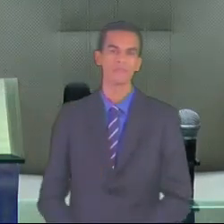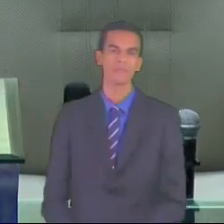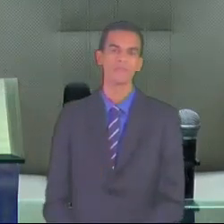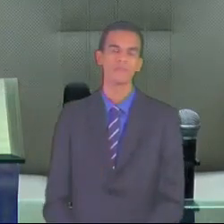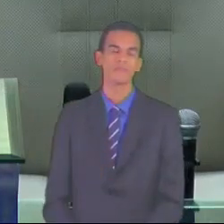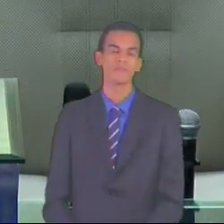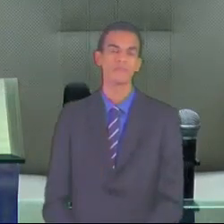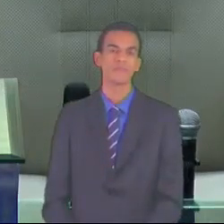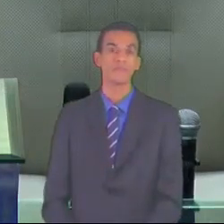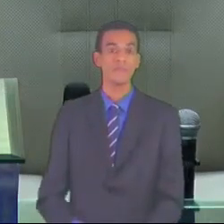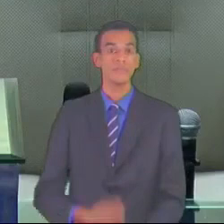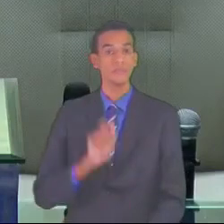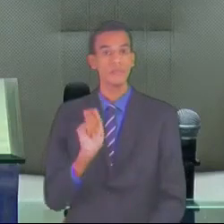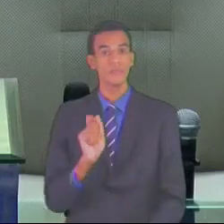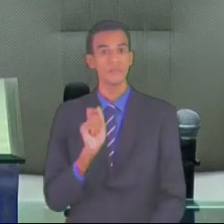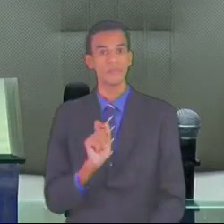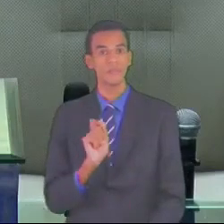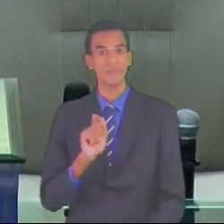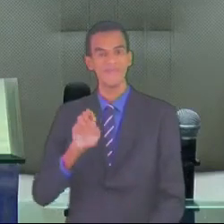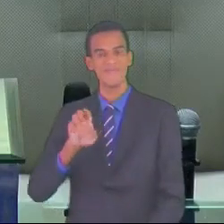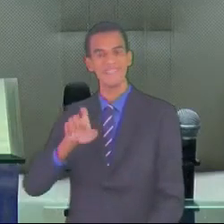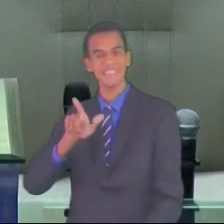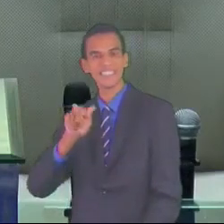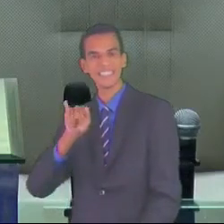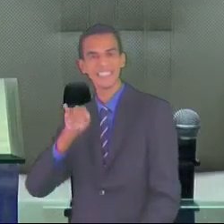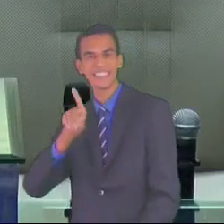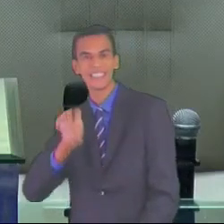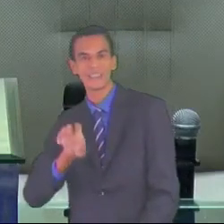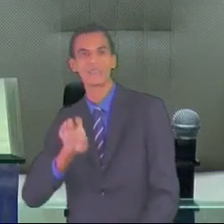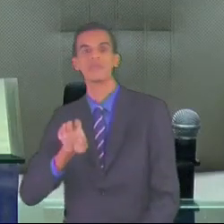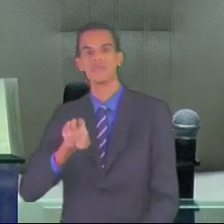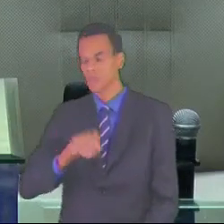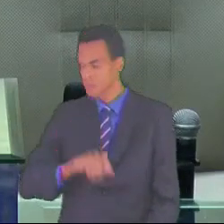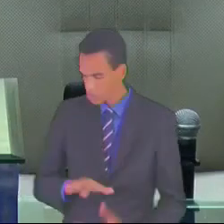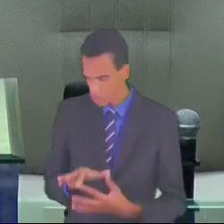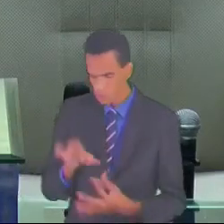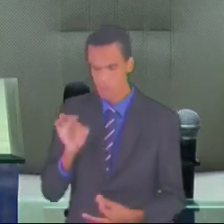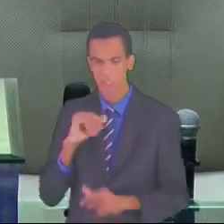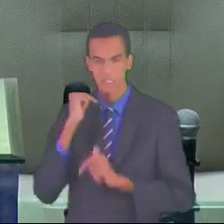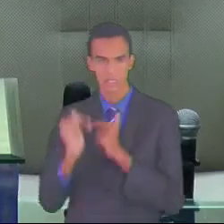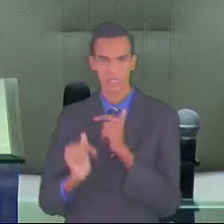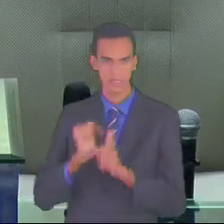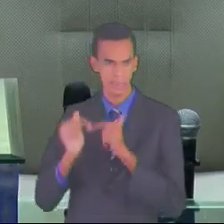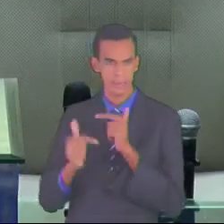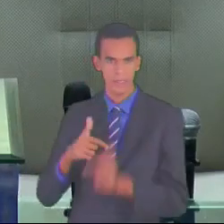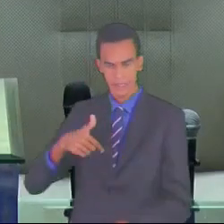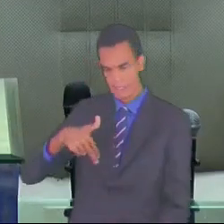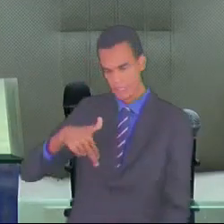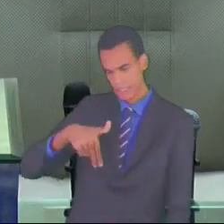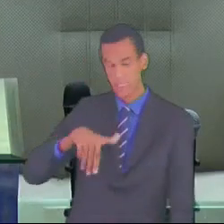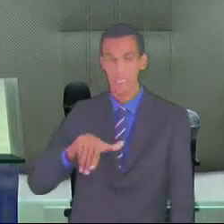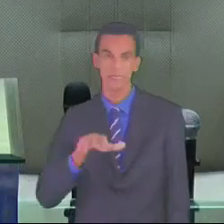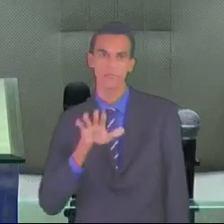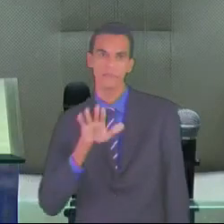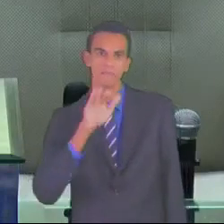em que a égide do Espírito que trabalha, que anda, que